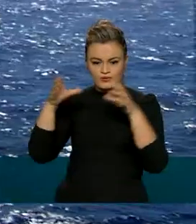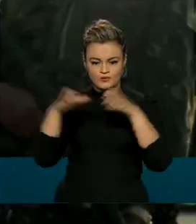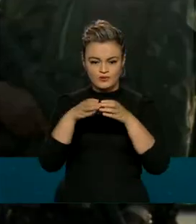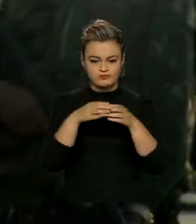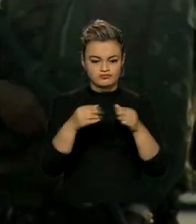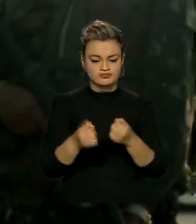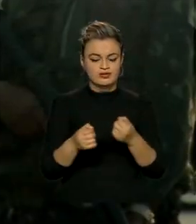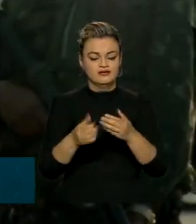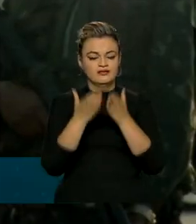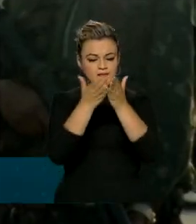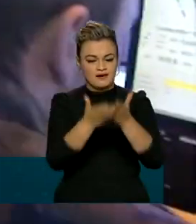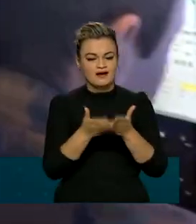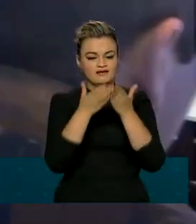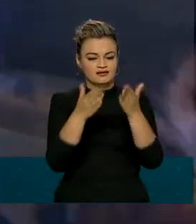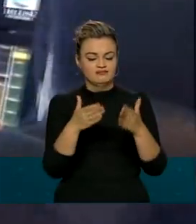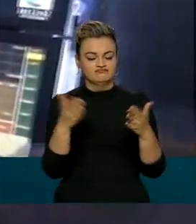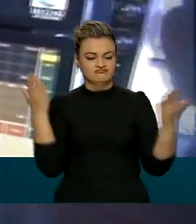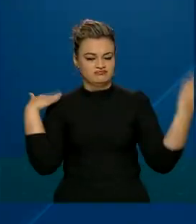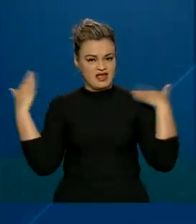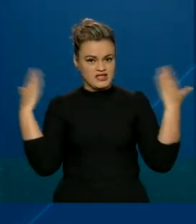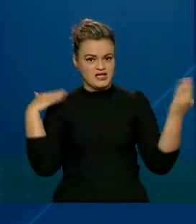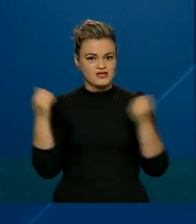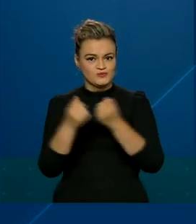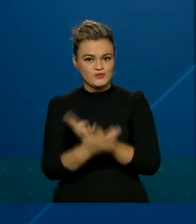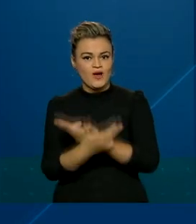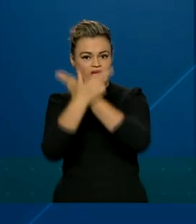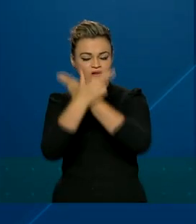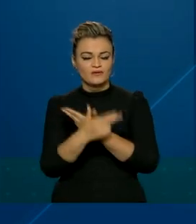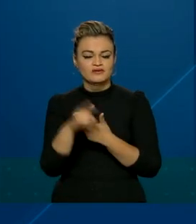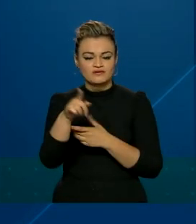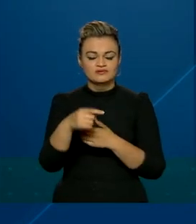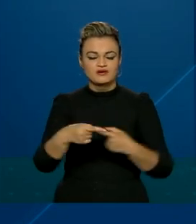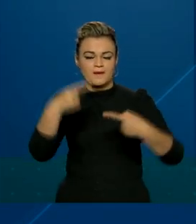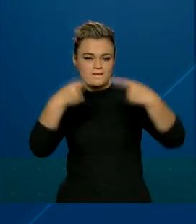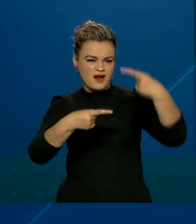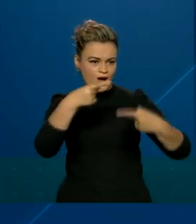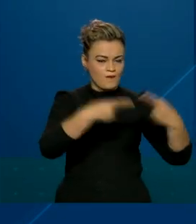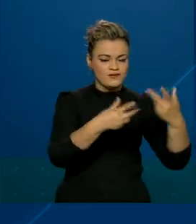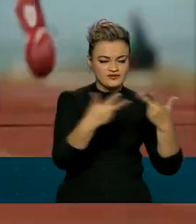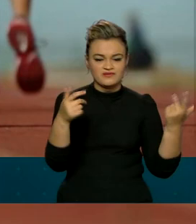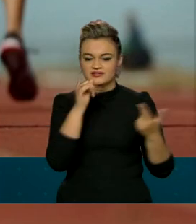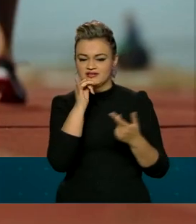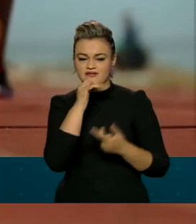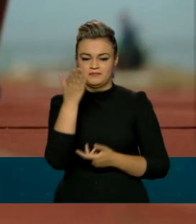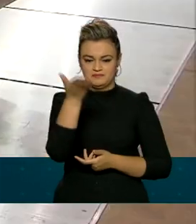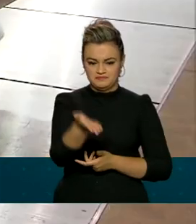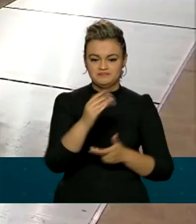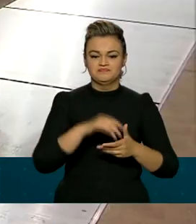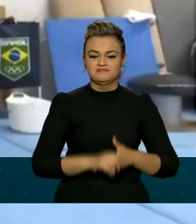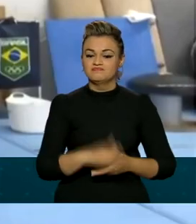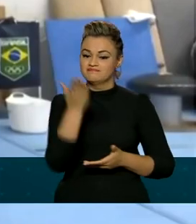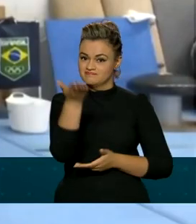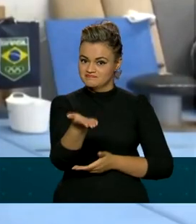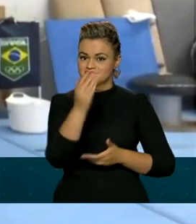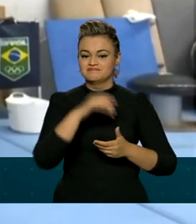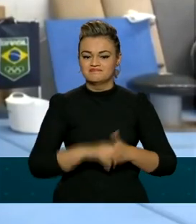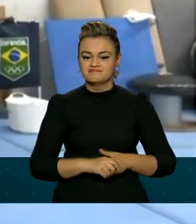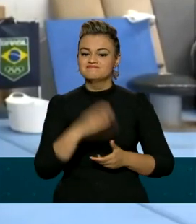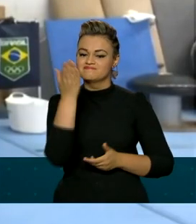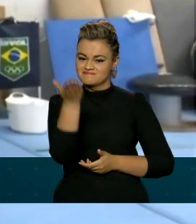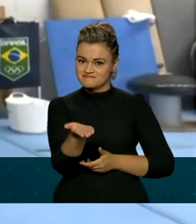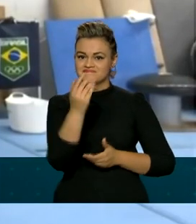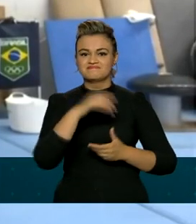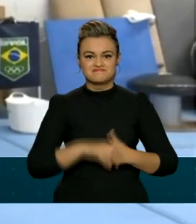Marinha, Exército e Aeronáutica para competir em diversas modalidades, como atletismo, esgrima e